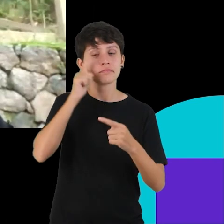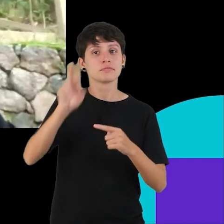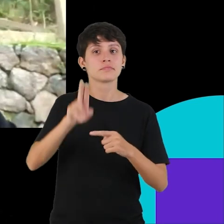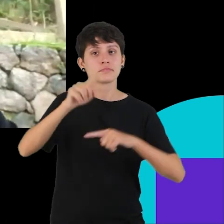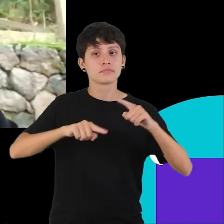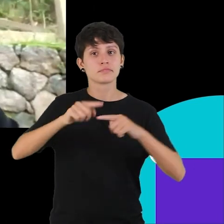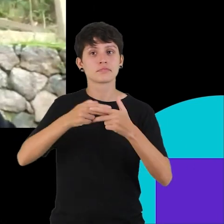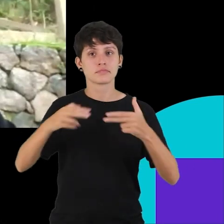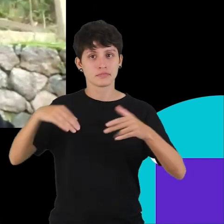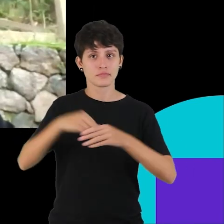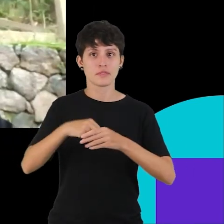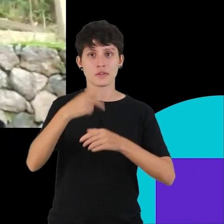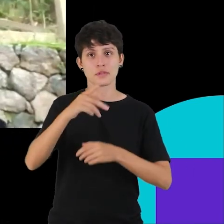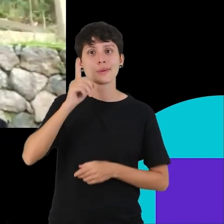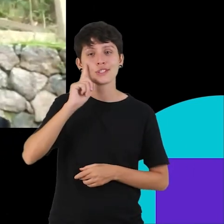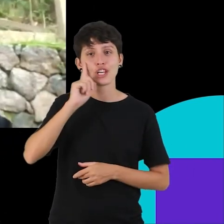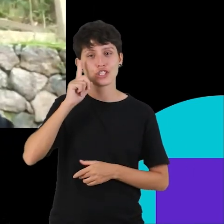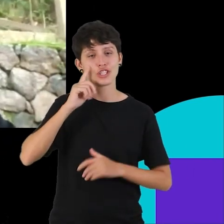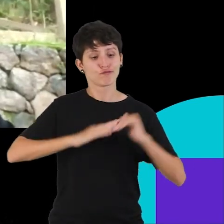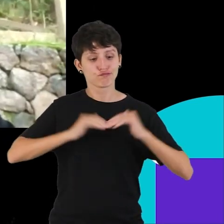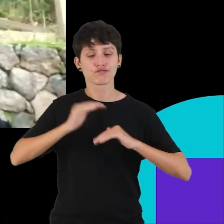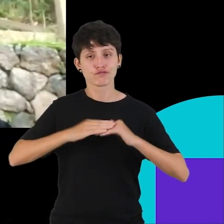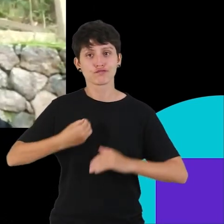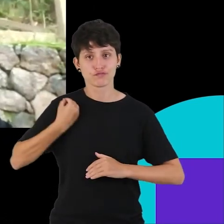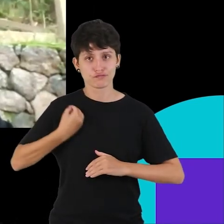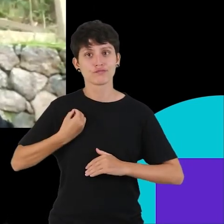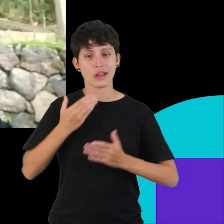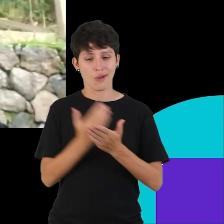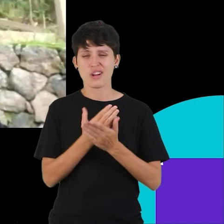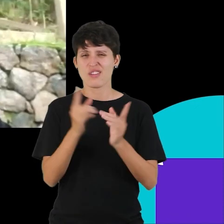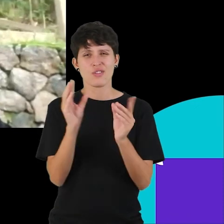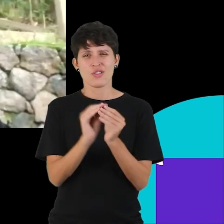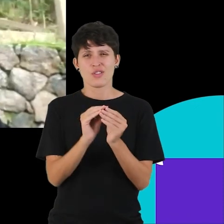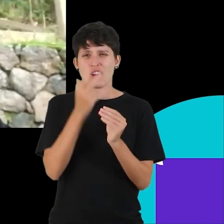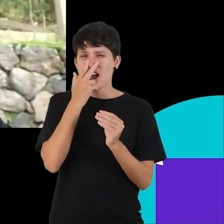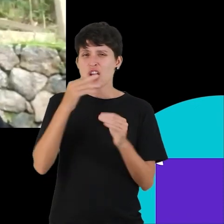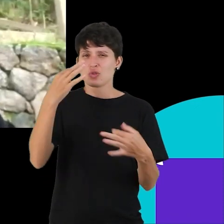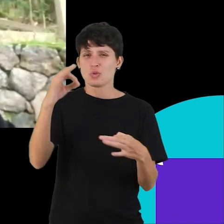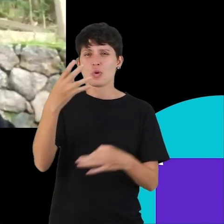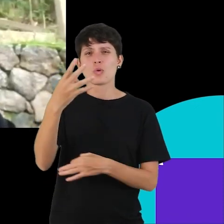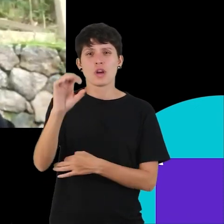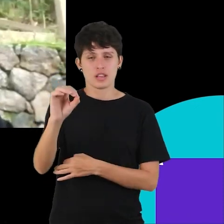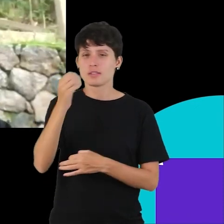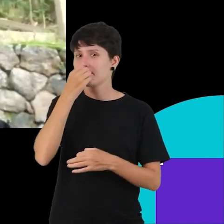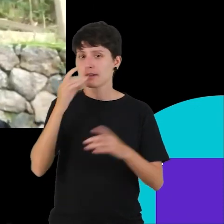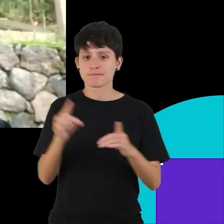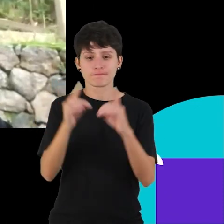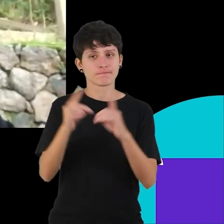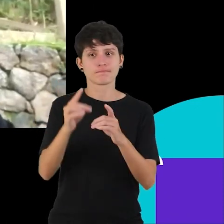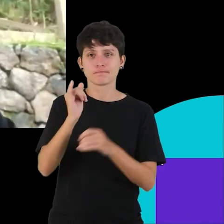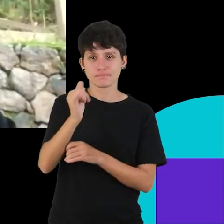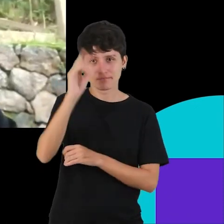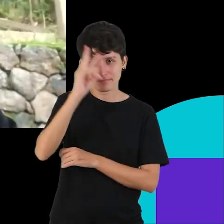ficado gripada. Aí você descobre que, por exemplo, você não está dormindo bem, né, e a sua imunidade está baixando, ou que você está trabalhando